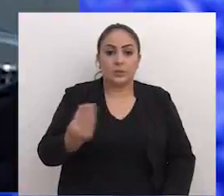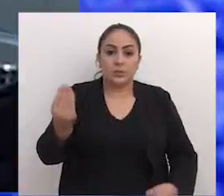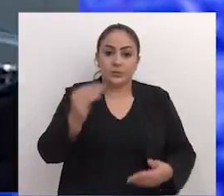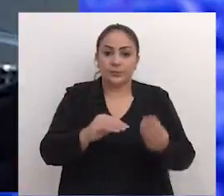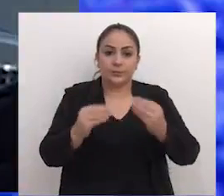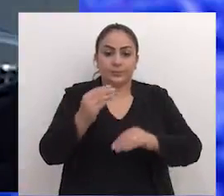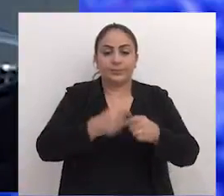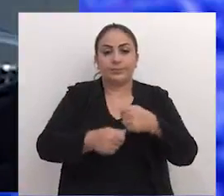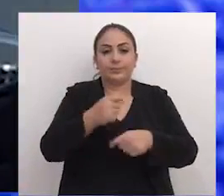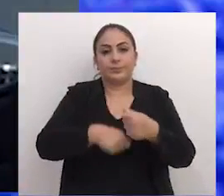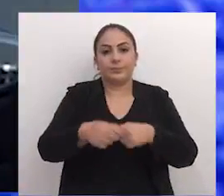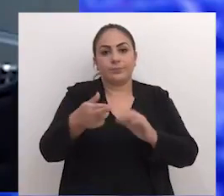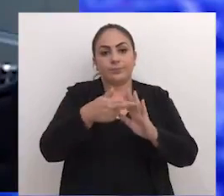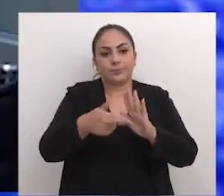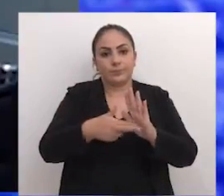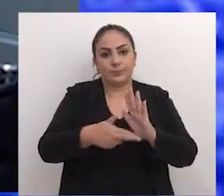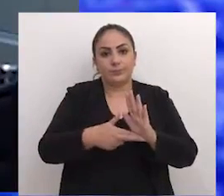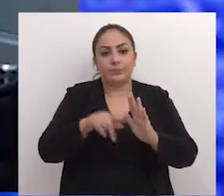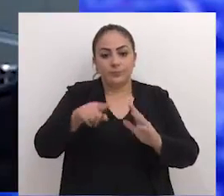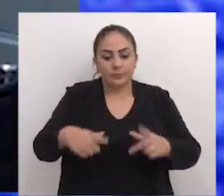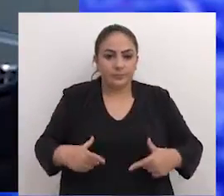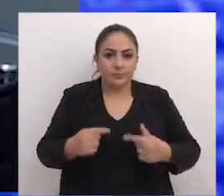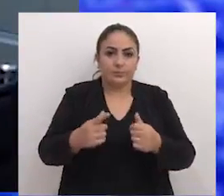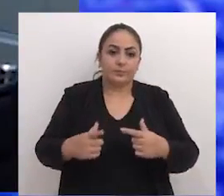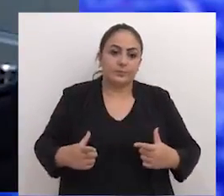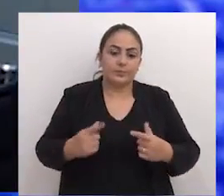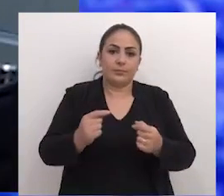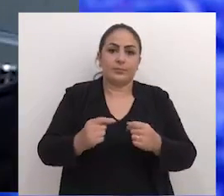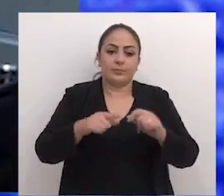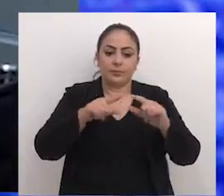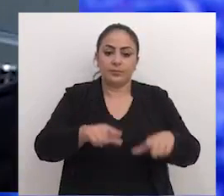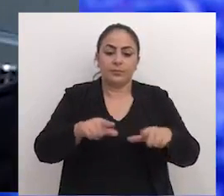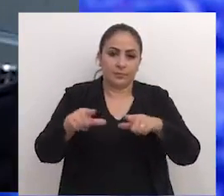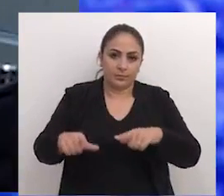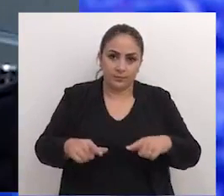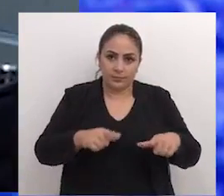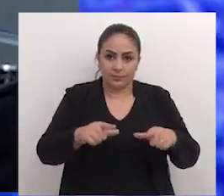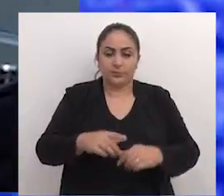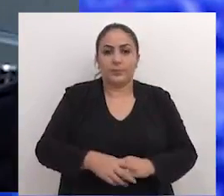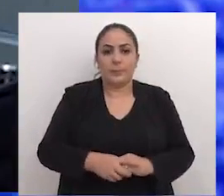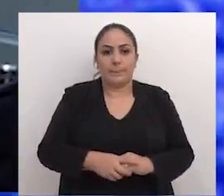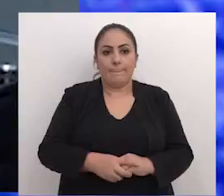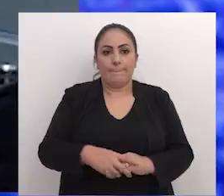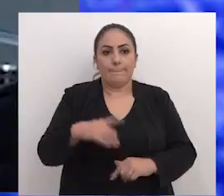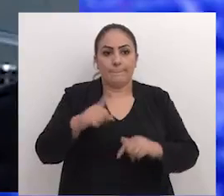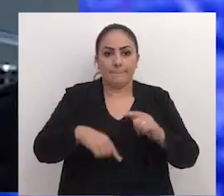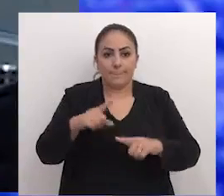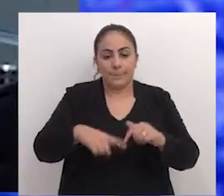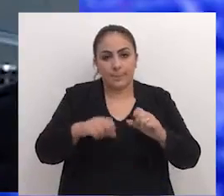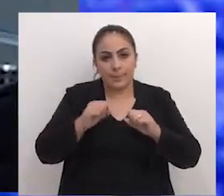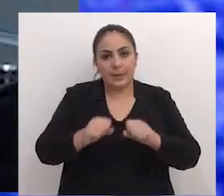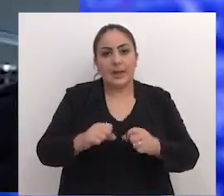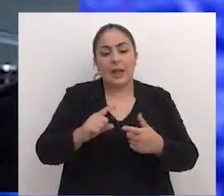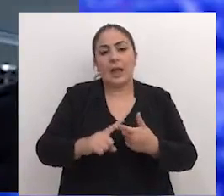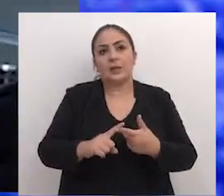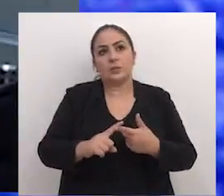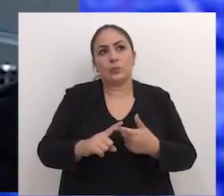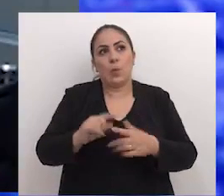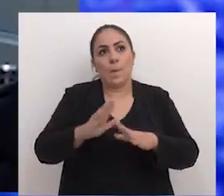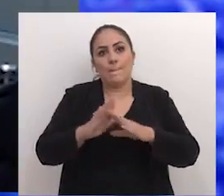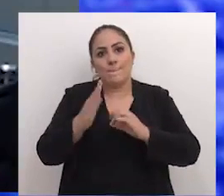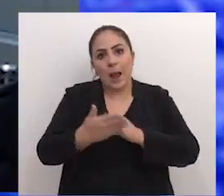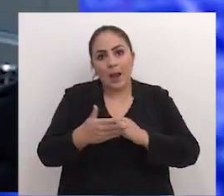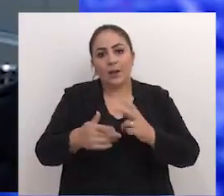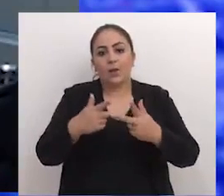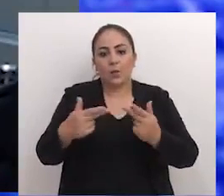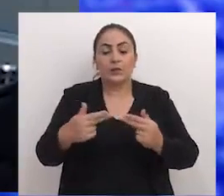injetados na economia, em regra, eles são gastos nos estabelecimentos locais, nos supermercados do bairro,